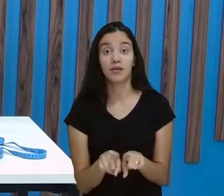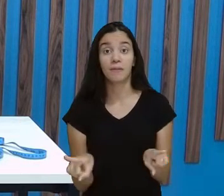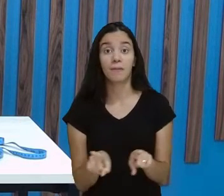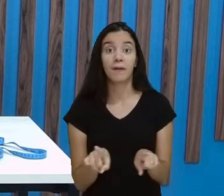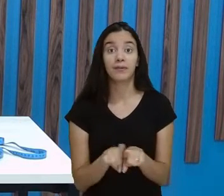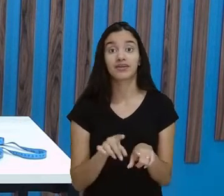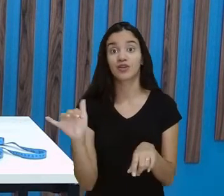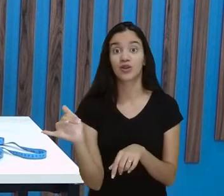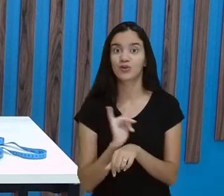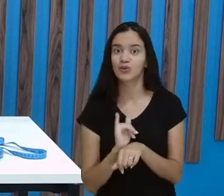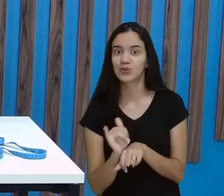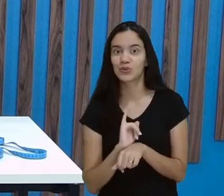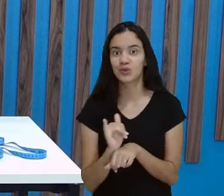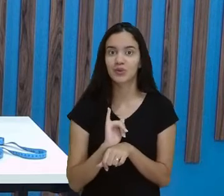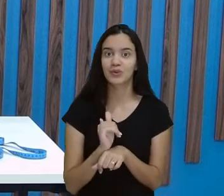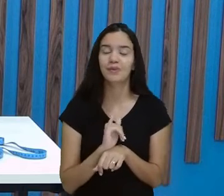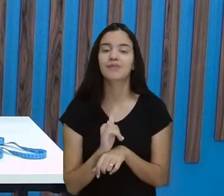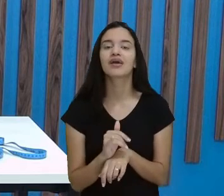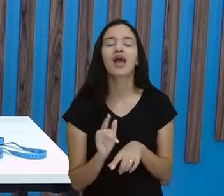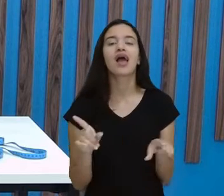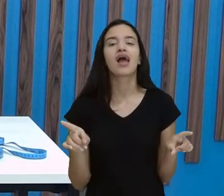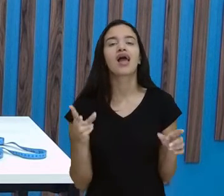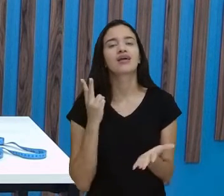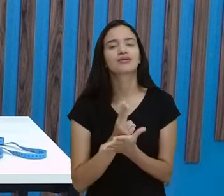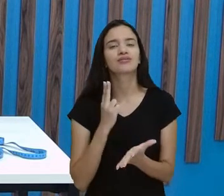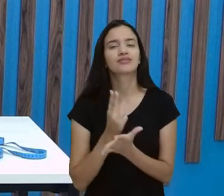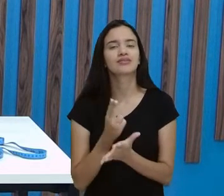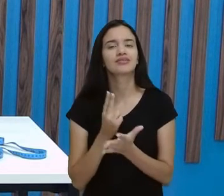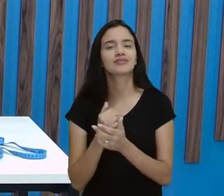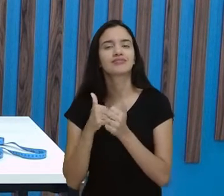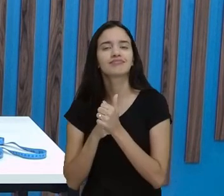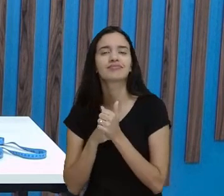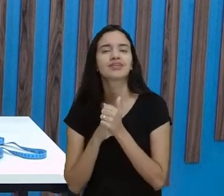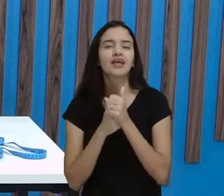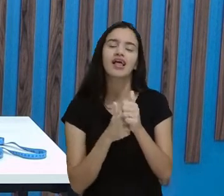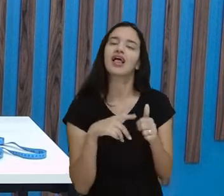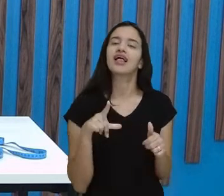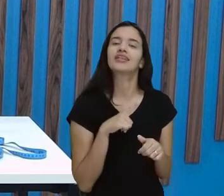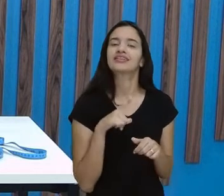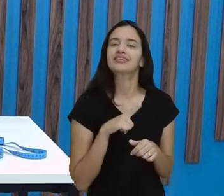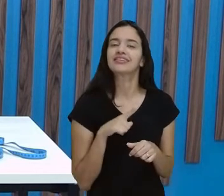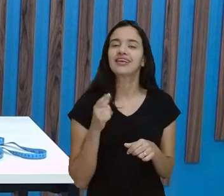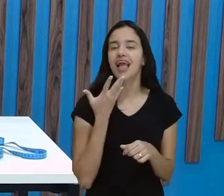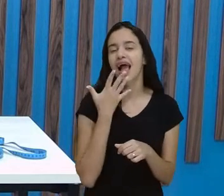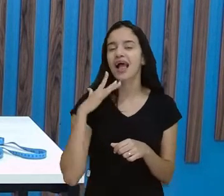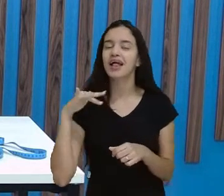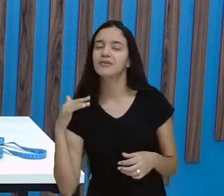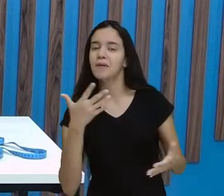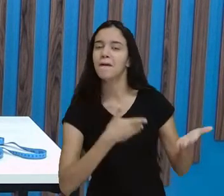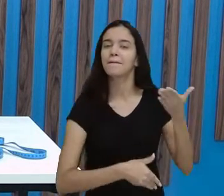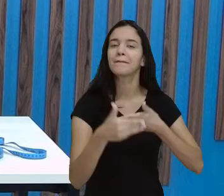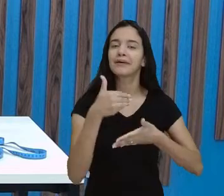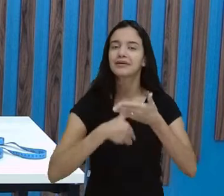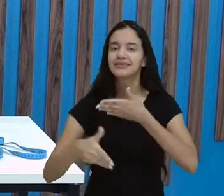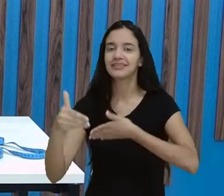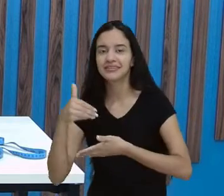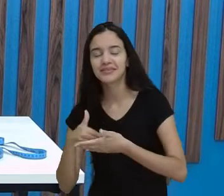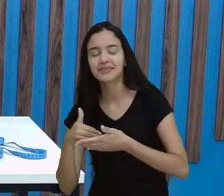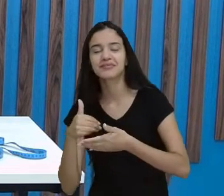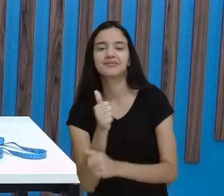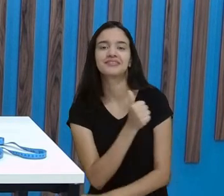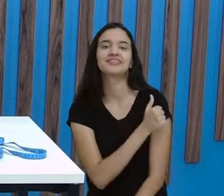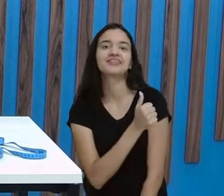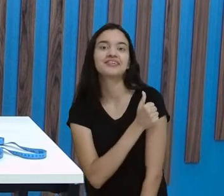no YouTube, tá? Eu sempre acompanho a resposta de todos os estudantes e tem muita gente participando. As turmas do terceiros anos são